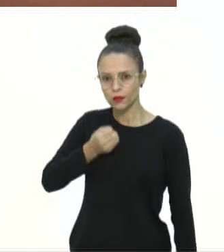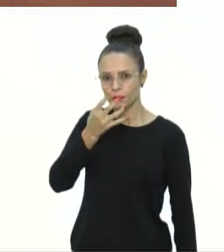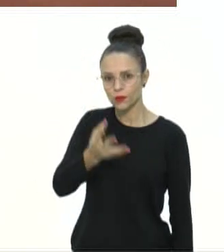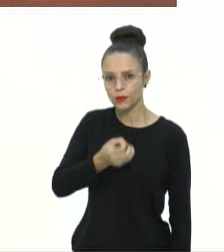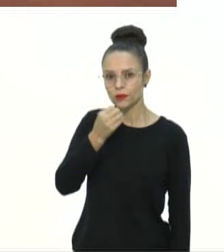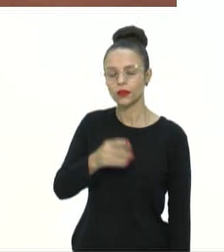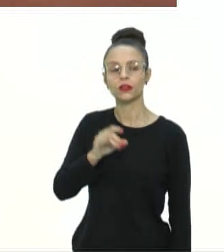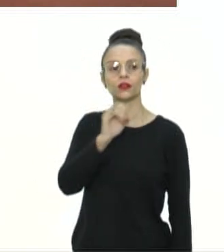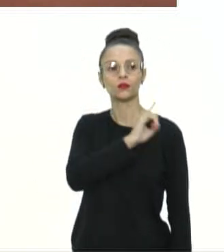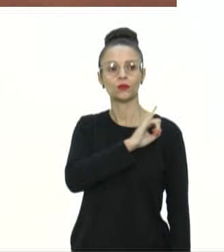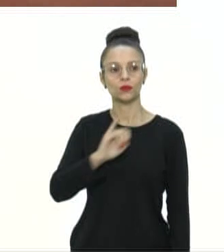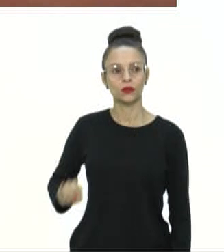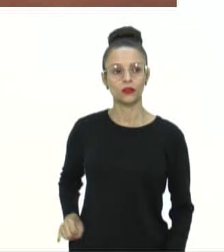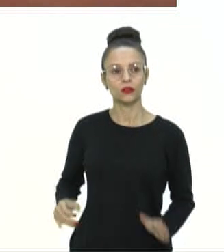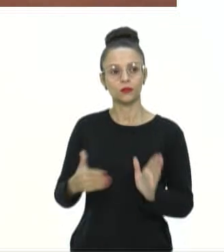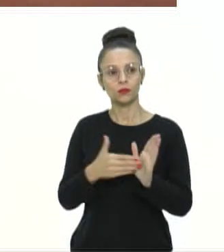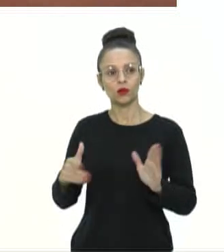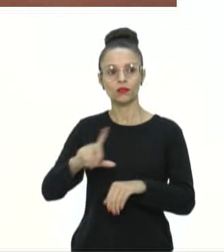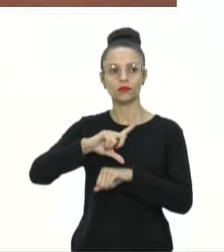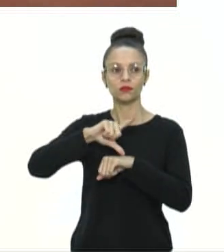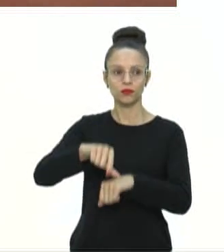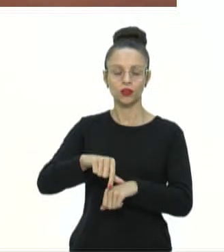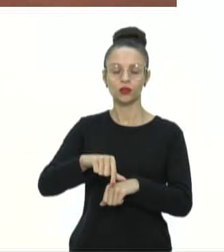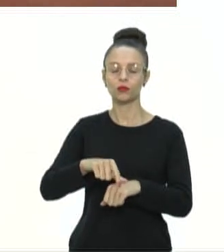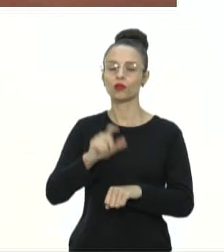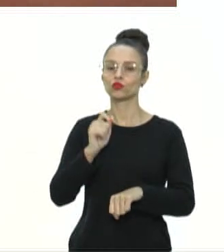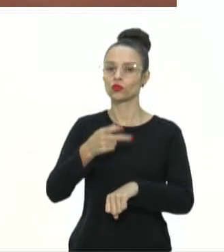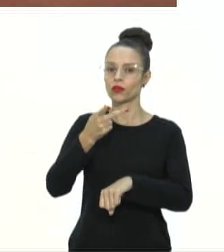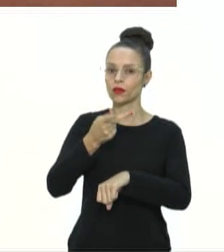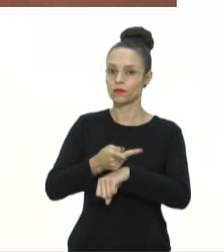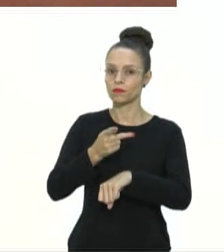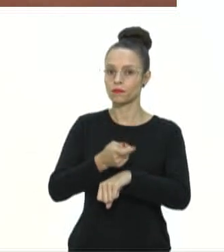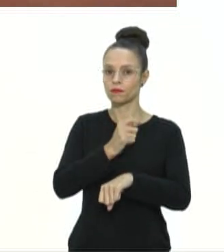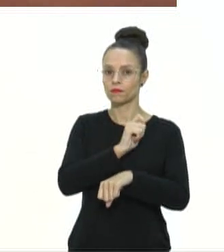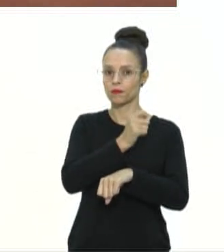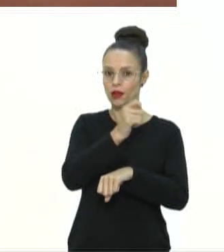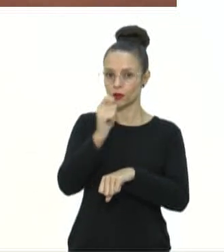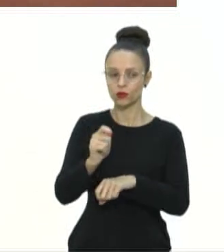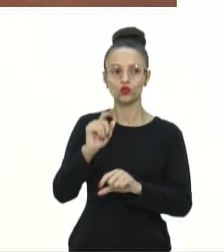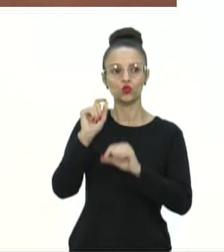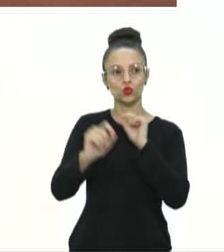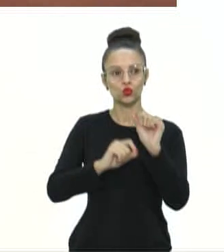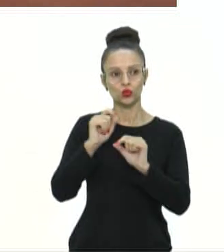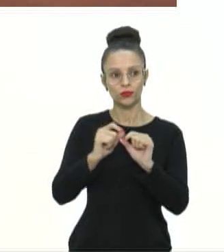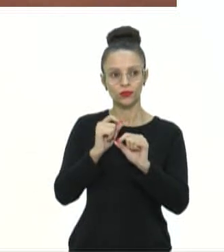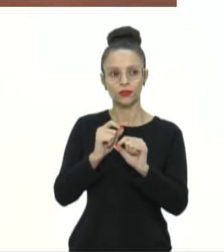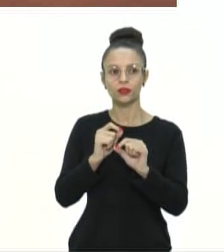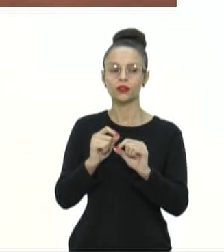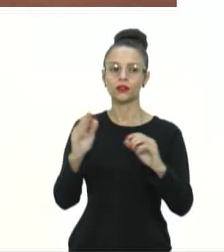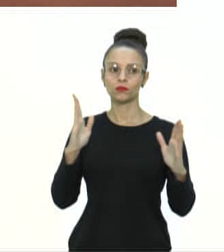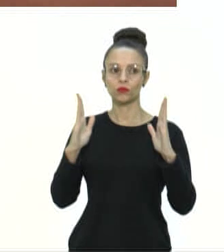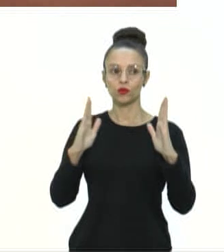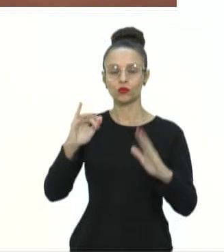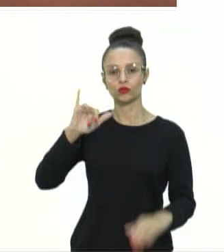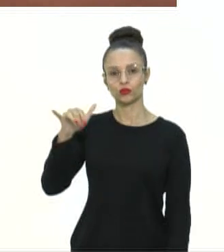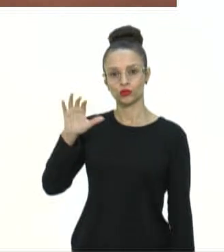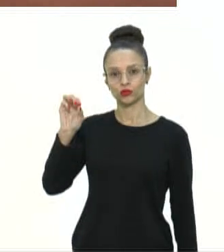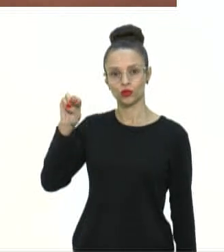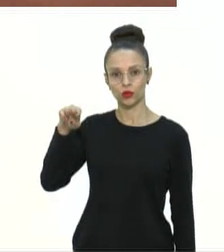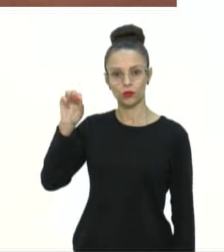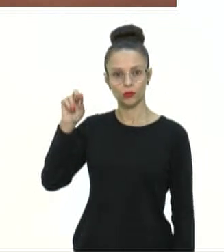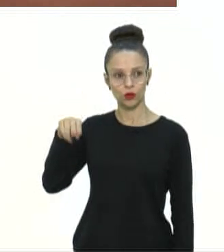partir do Império Posterior Paleolítico, ou seja, a Era Jamon